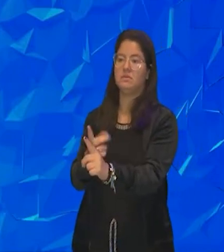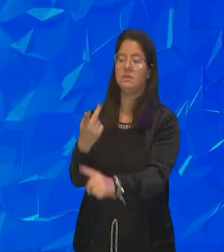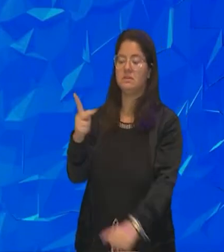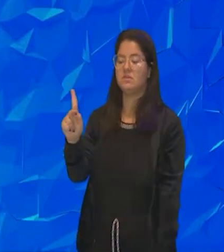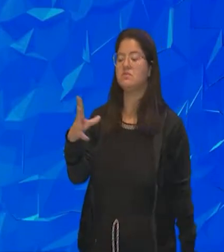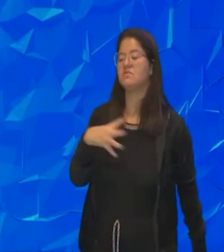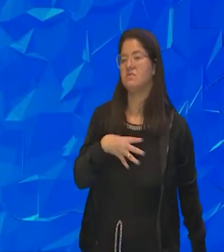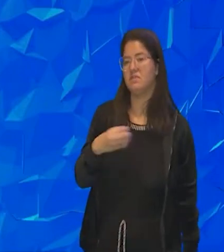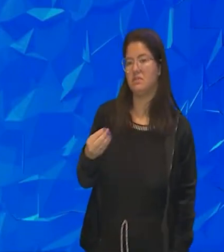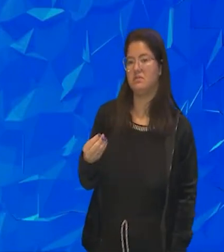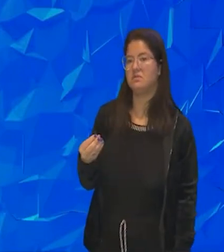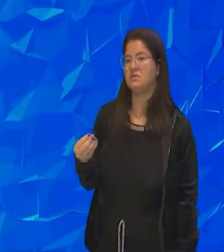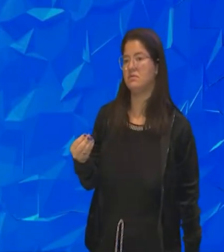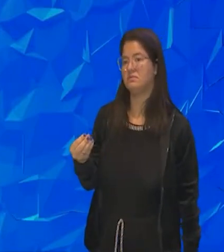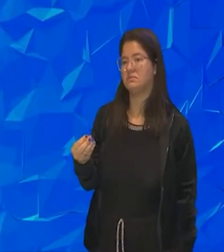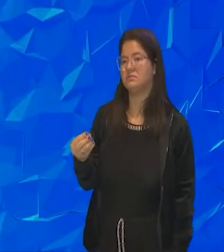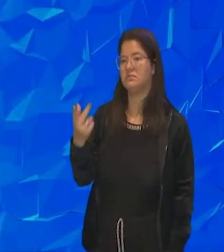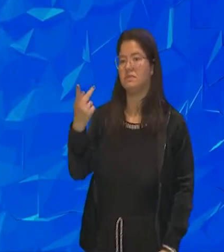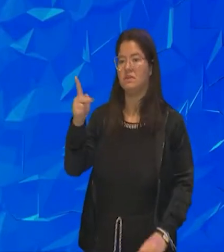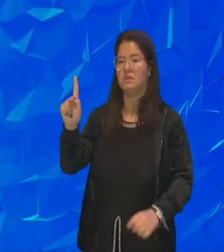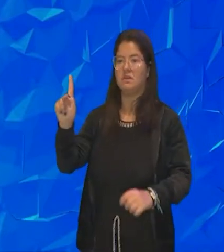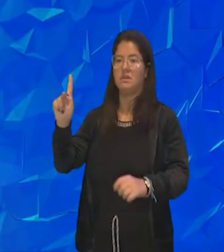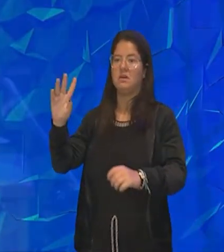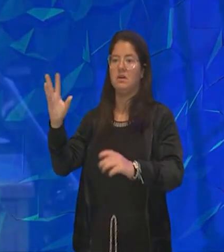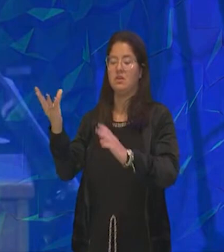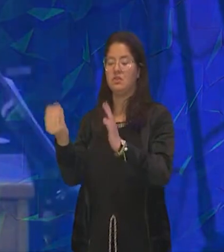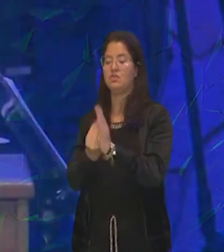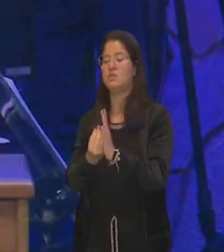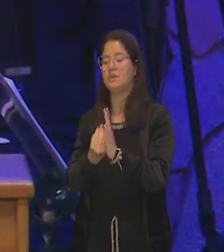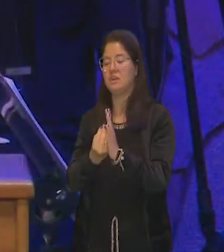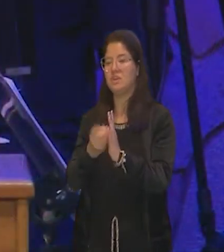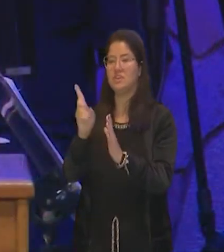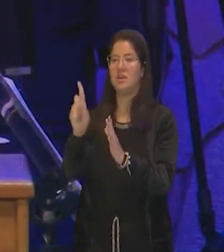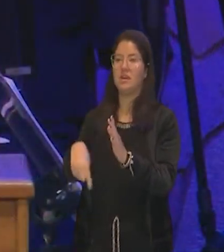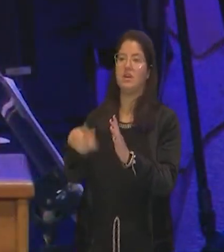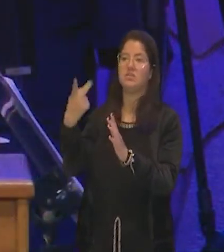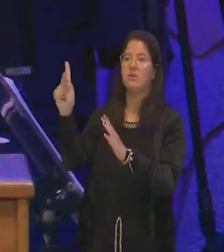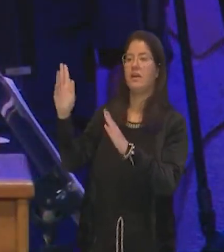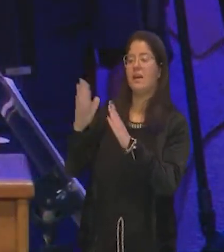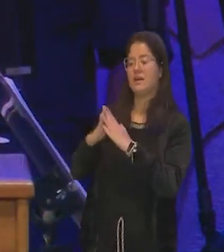filhos. A sua igreja primeira é a sua casa.